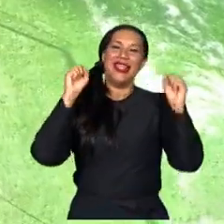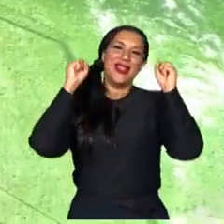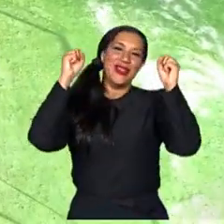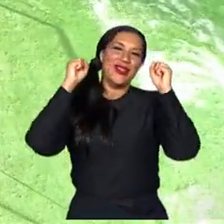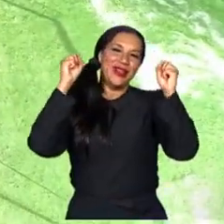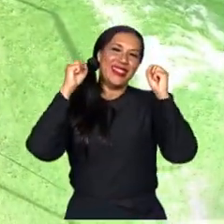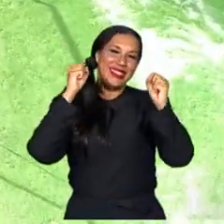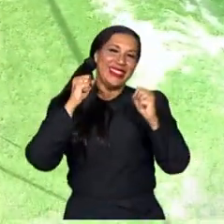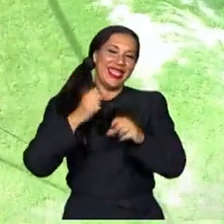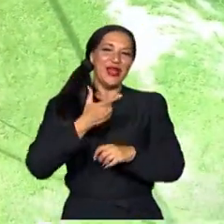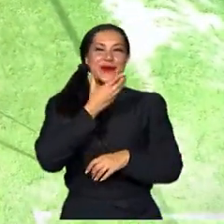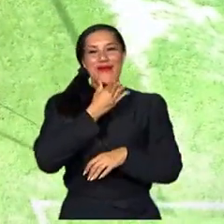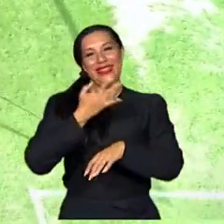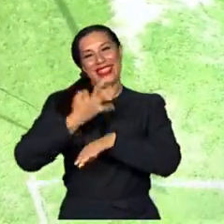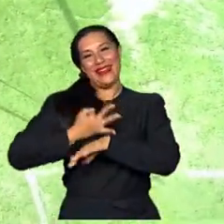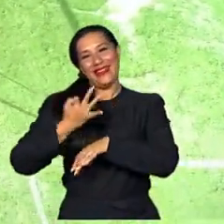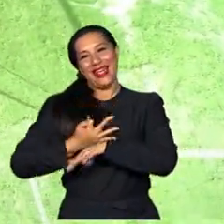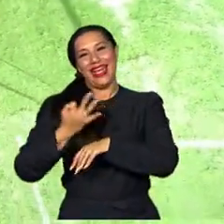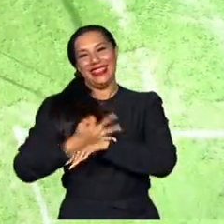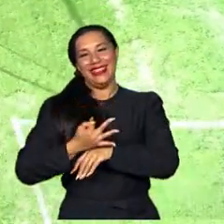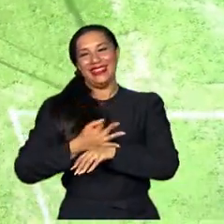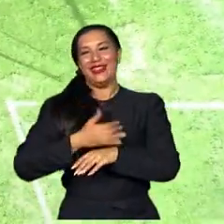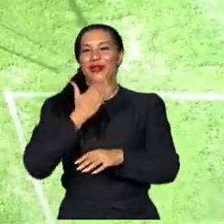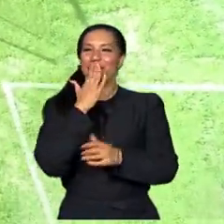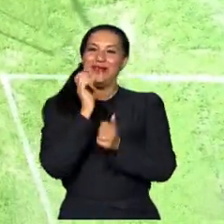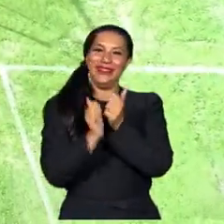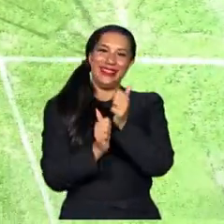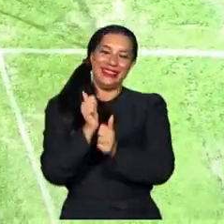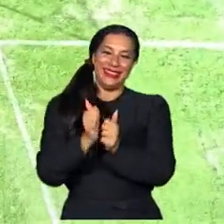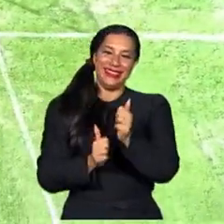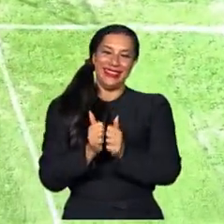pelo moleque travesso.